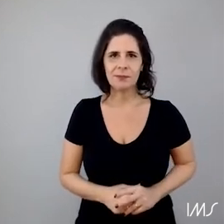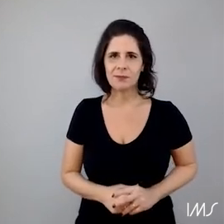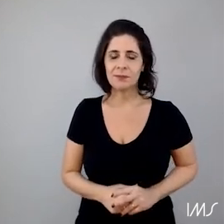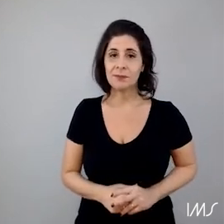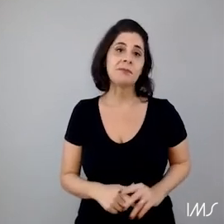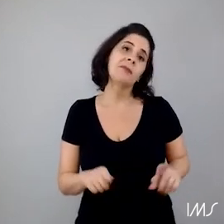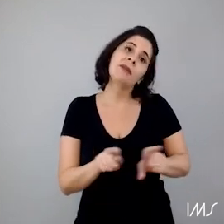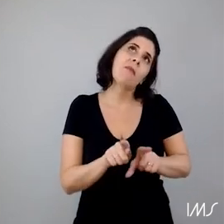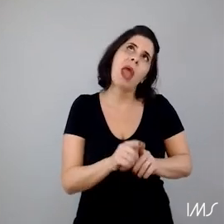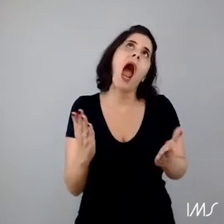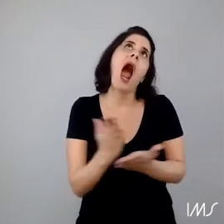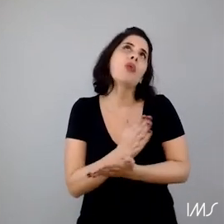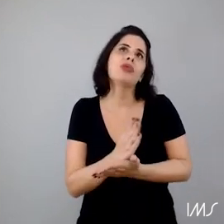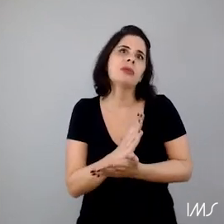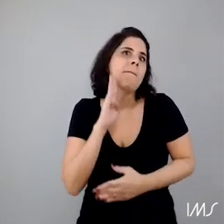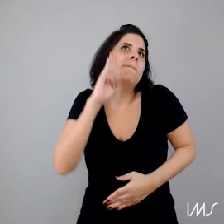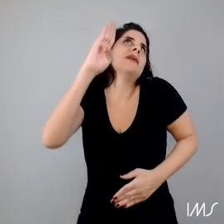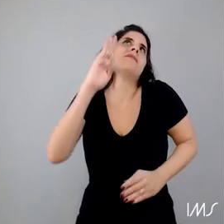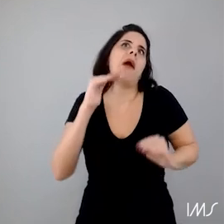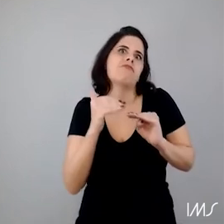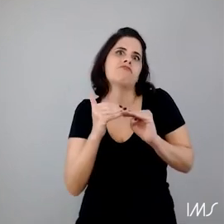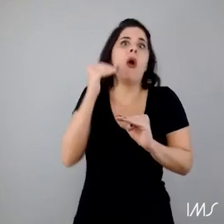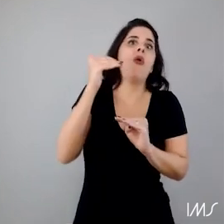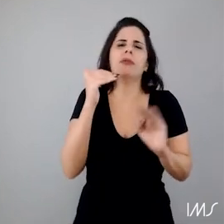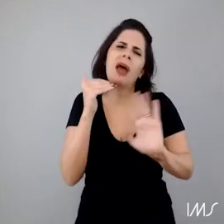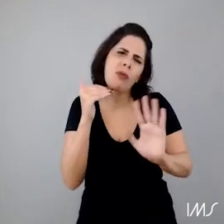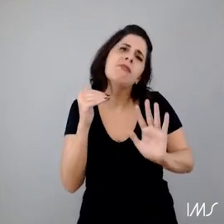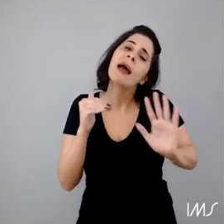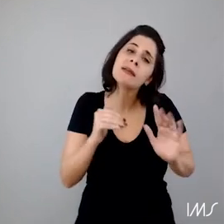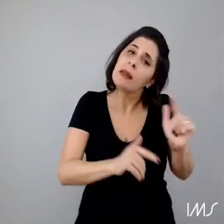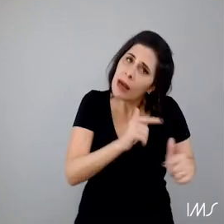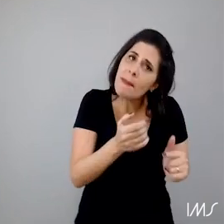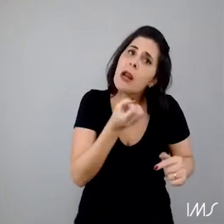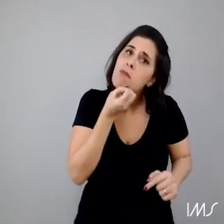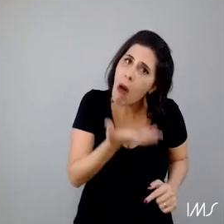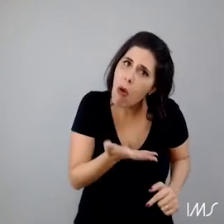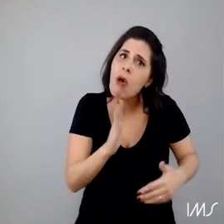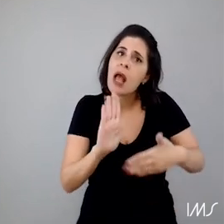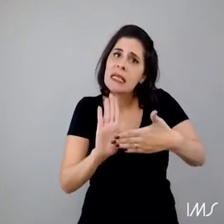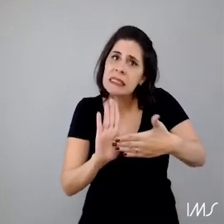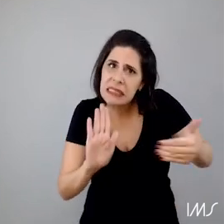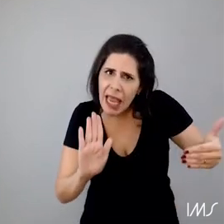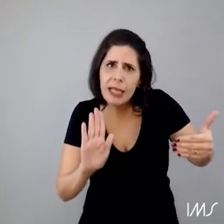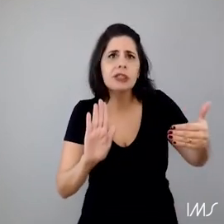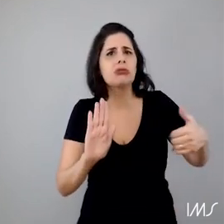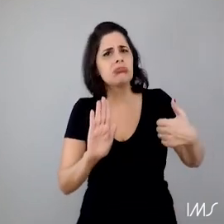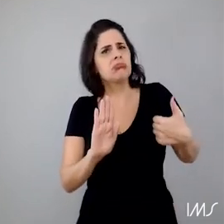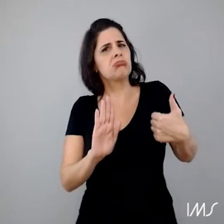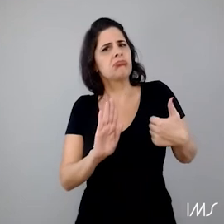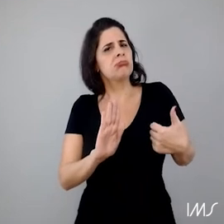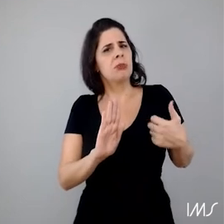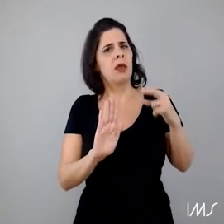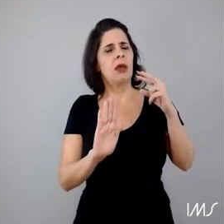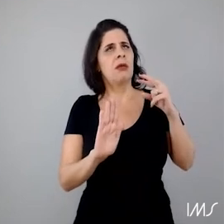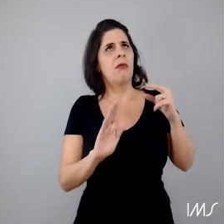tivesse um trabalho do ponto de vista estético, que tivesse uma presença forte sobre o aspecto documental e assim